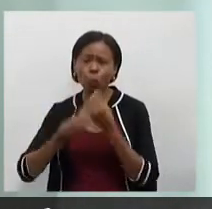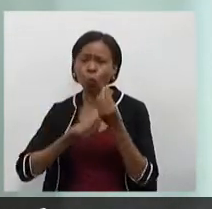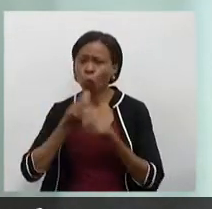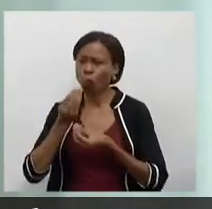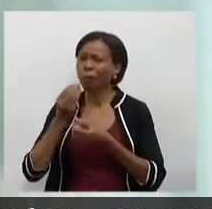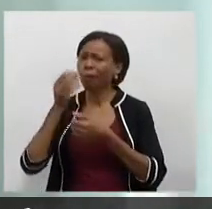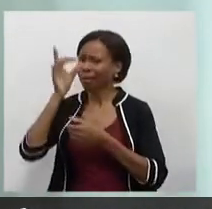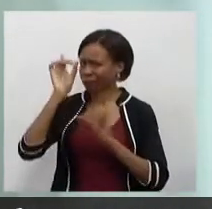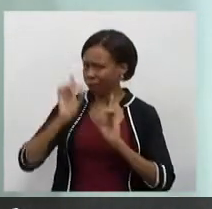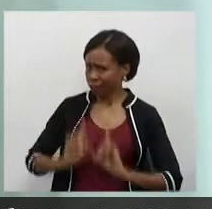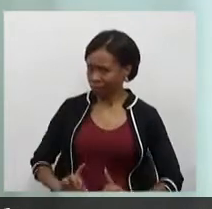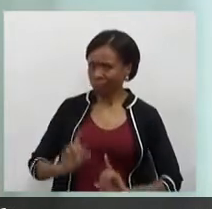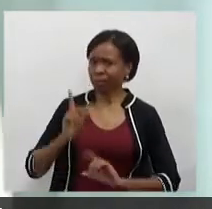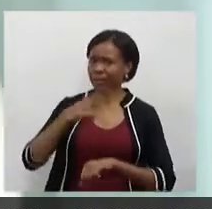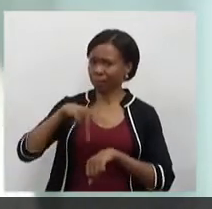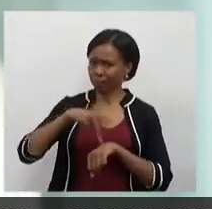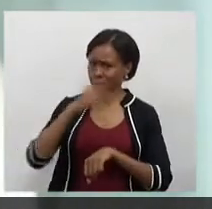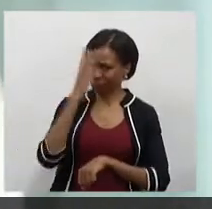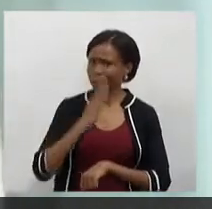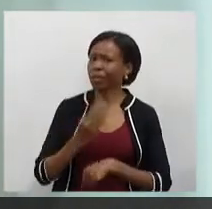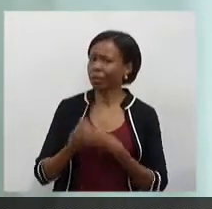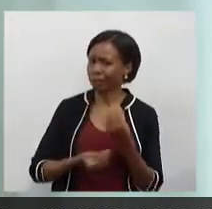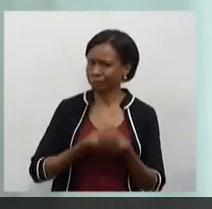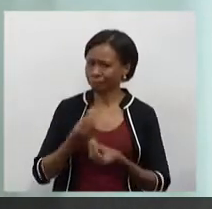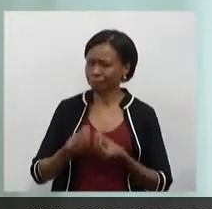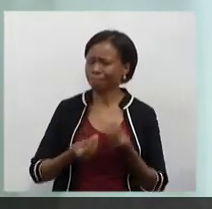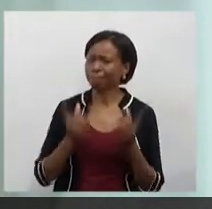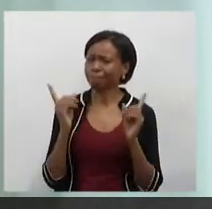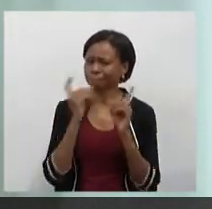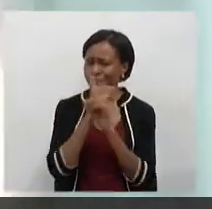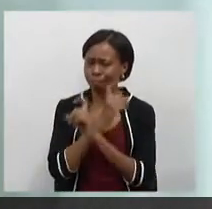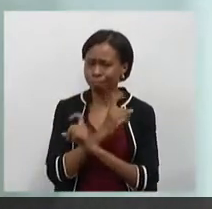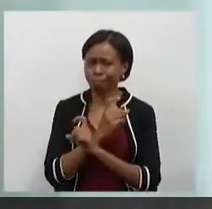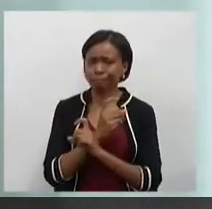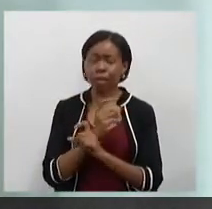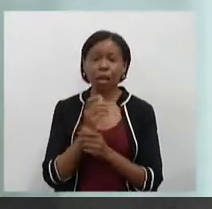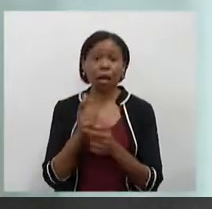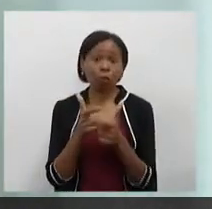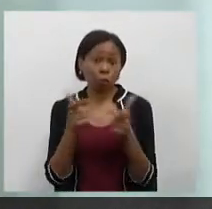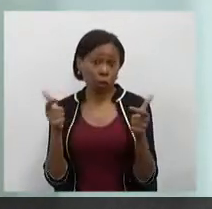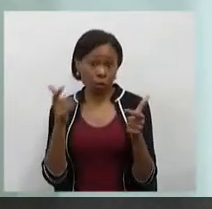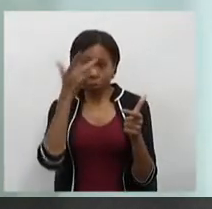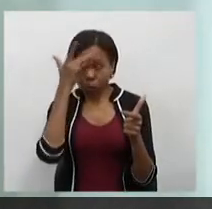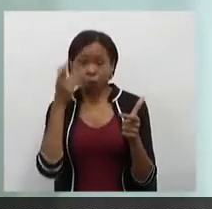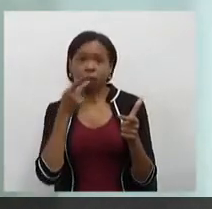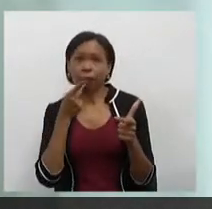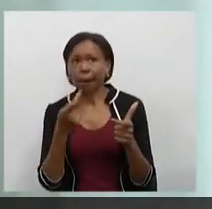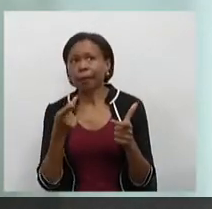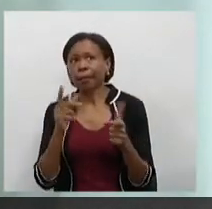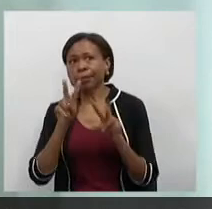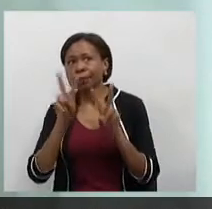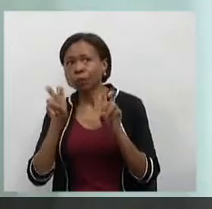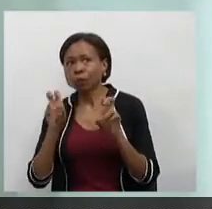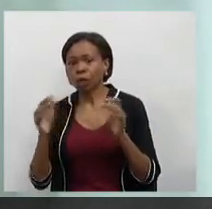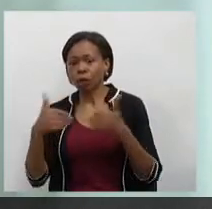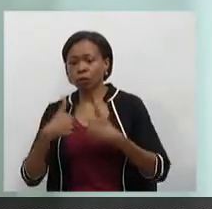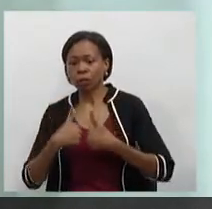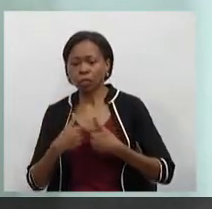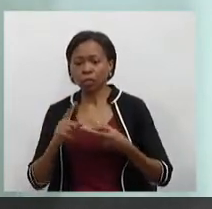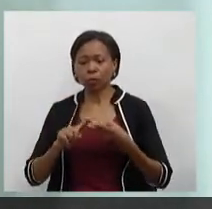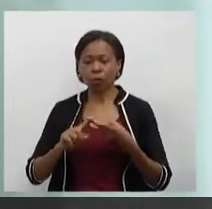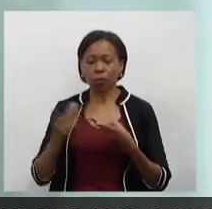observaram, a maioria das pessoas pontuou muito bem o autismo, a síndrome de Down, que teoricamente